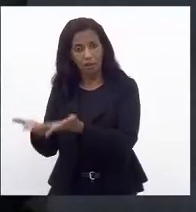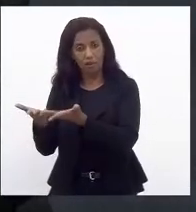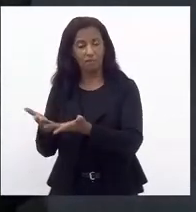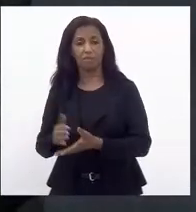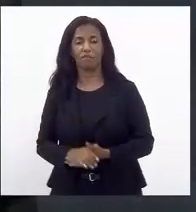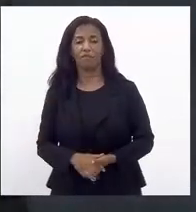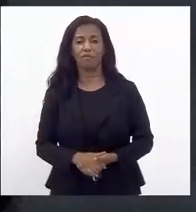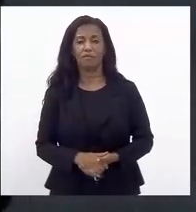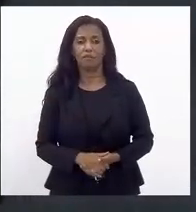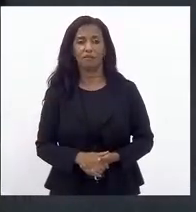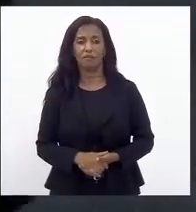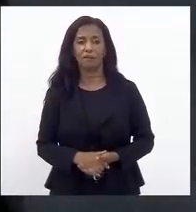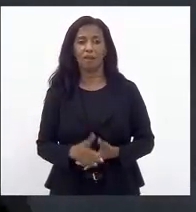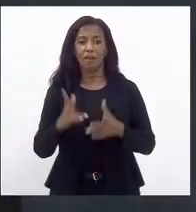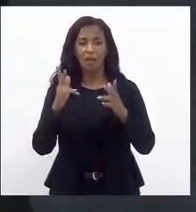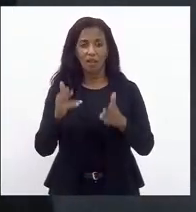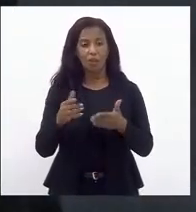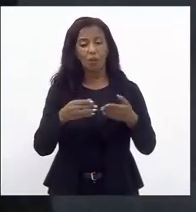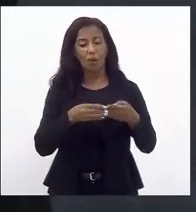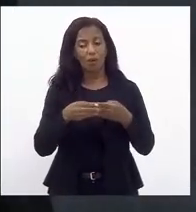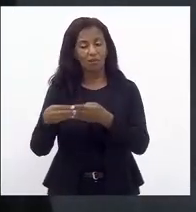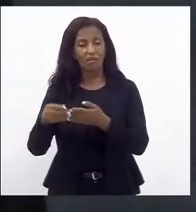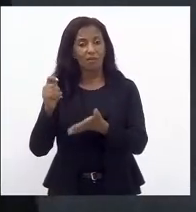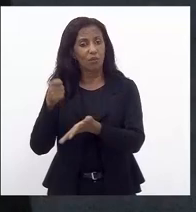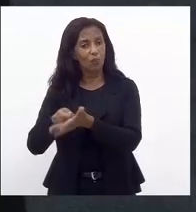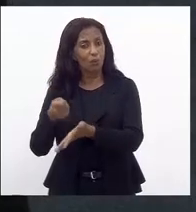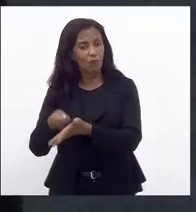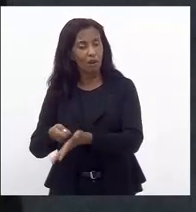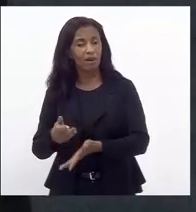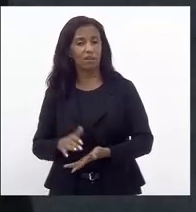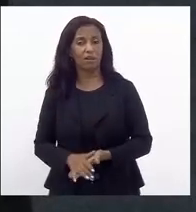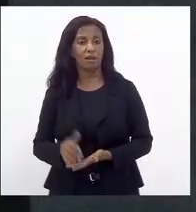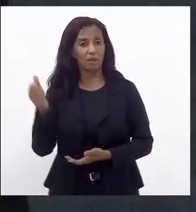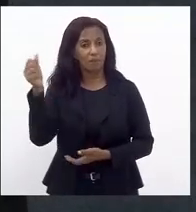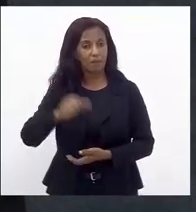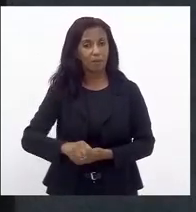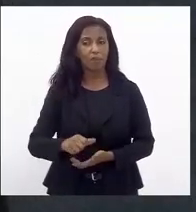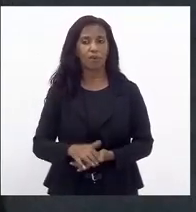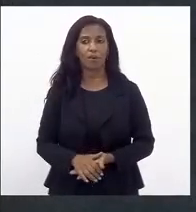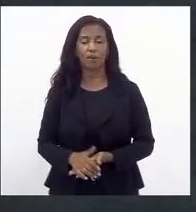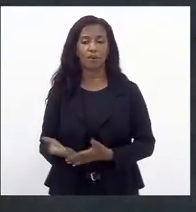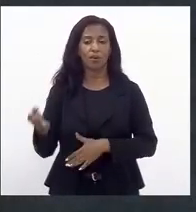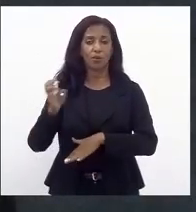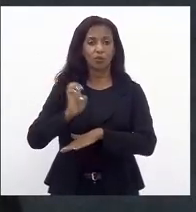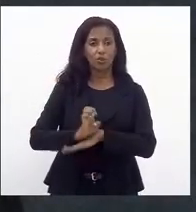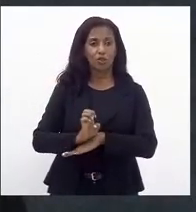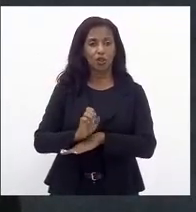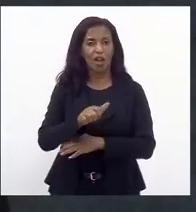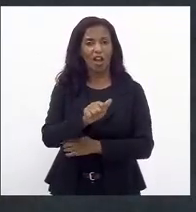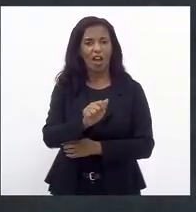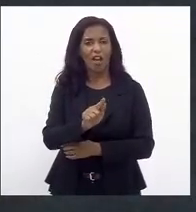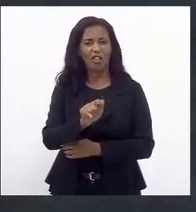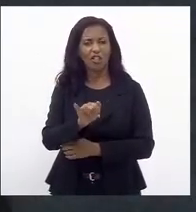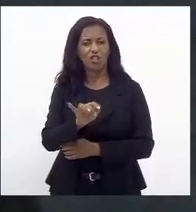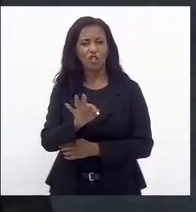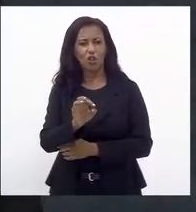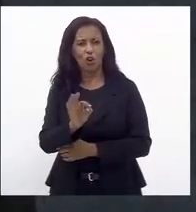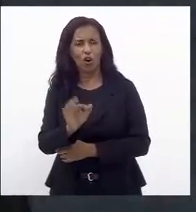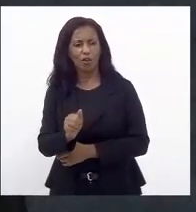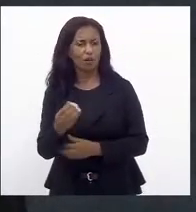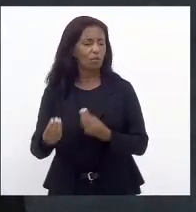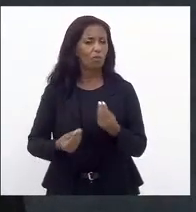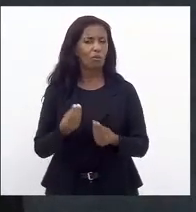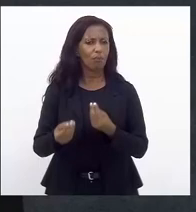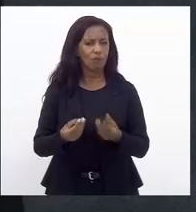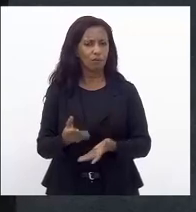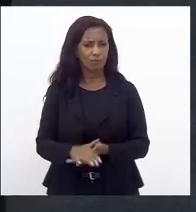foi concebida e do jeito como ela está sendo cobrada que o pior ainda é o estado agiota como é que pode um